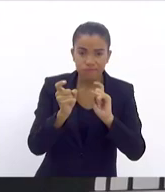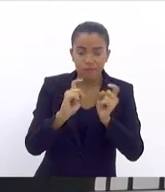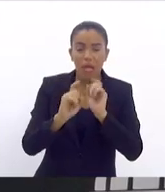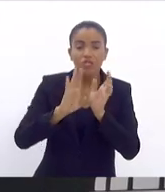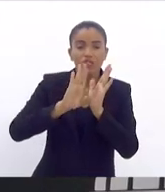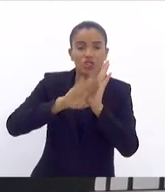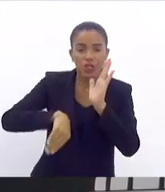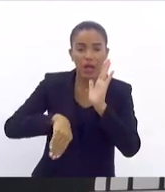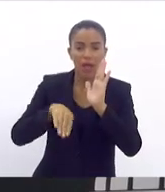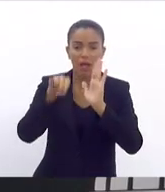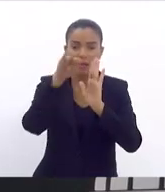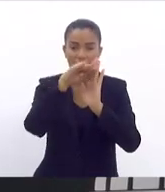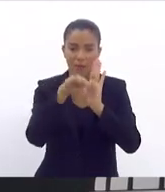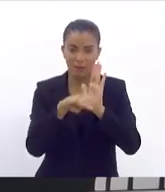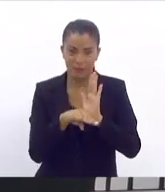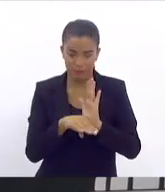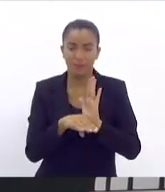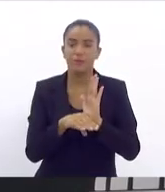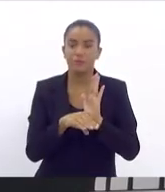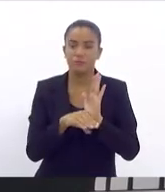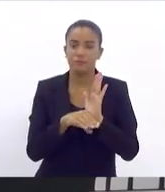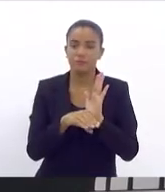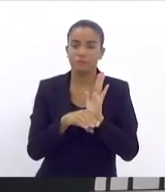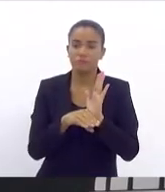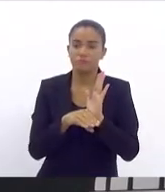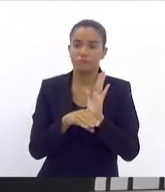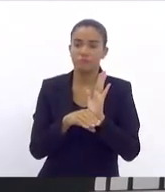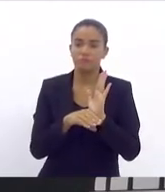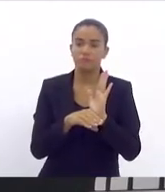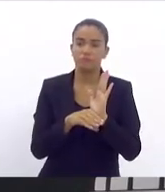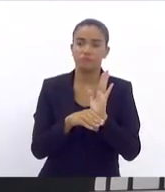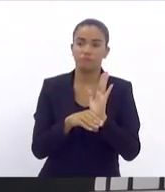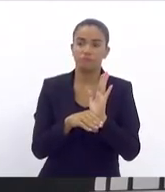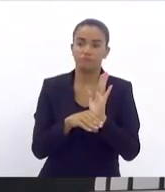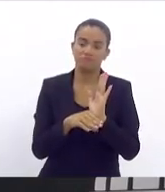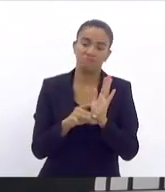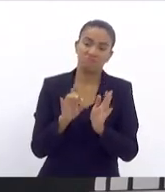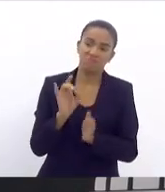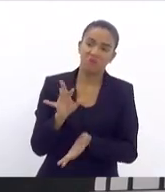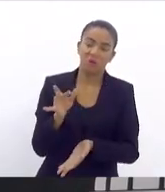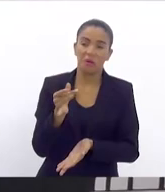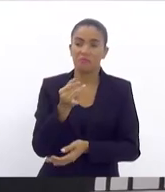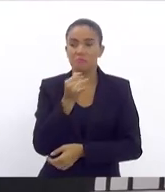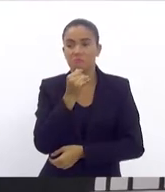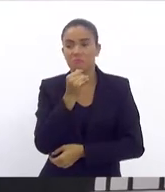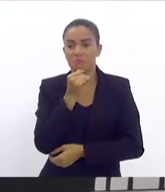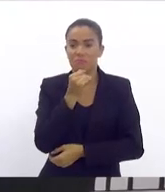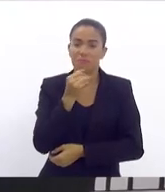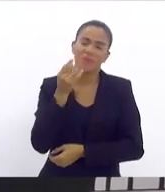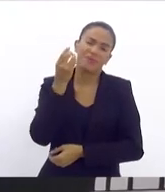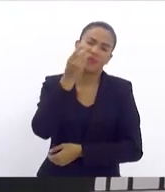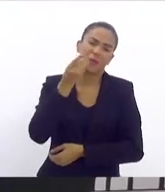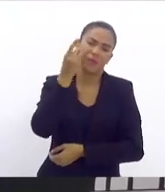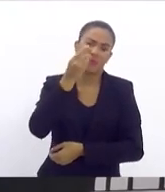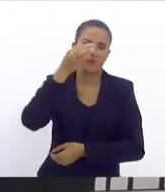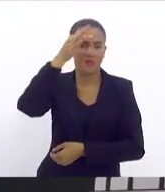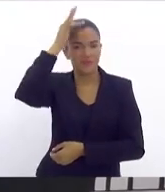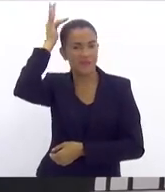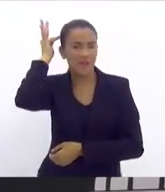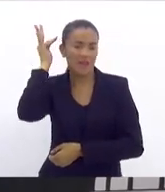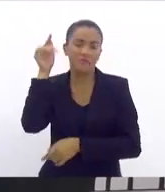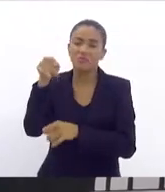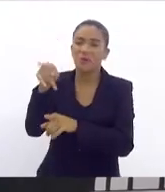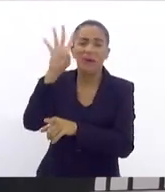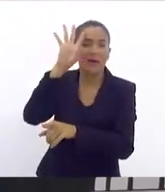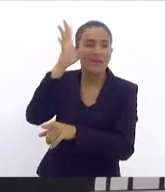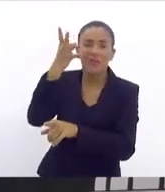pauta, para... Só se... Deputado Fred Pacheco, o que o senhor decidir, eu vou